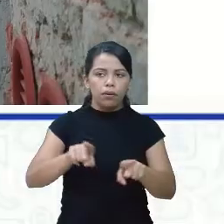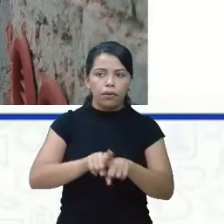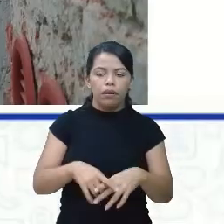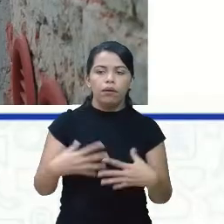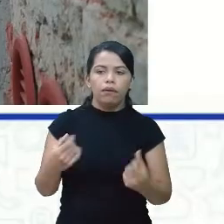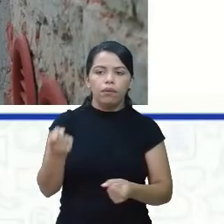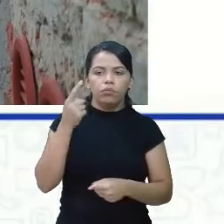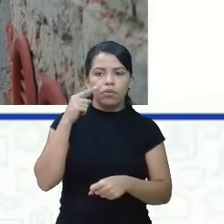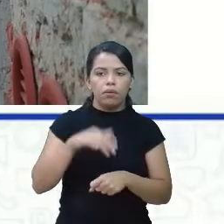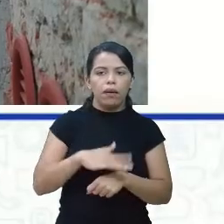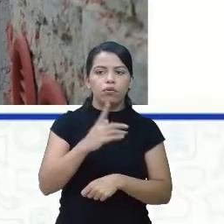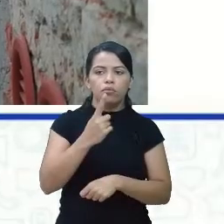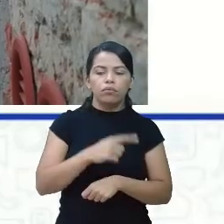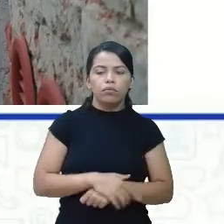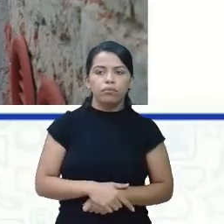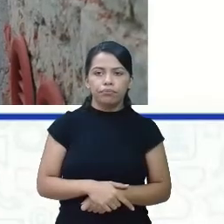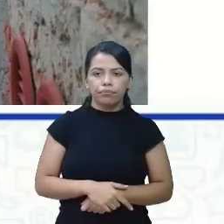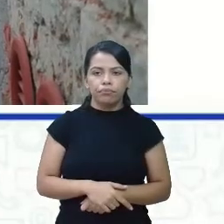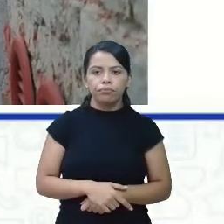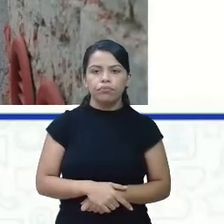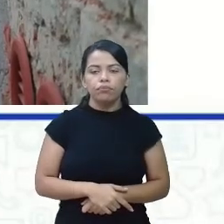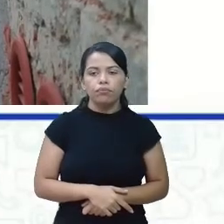mais uma paisagem sonora.